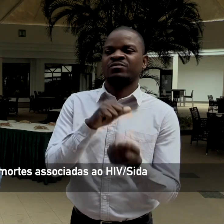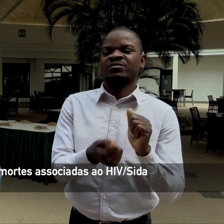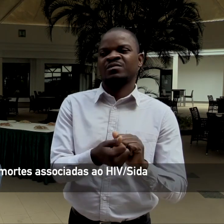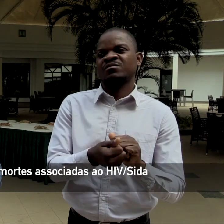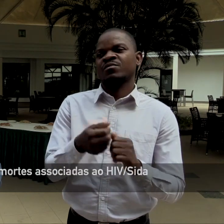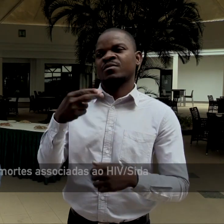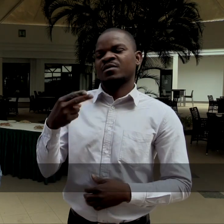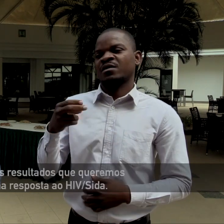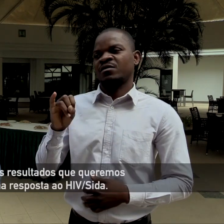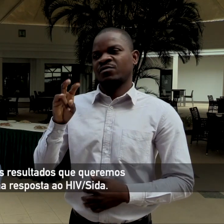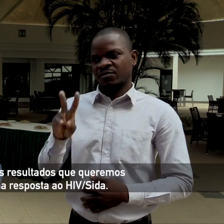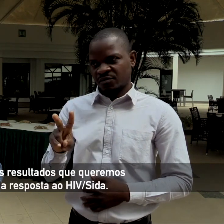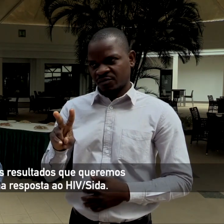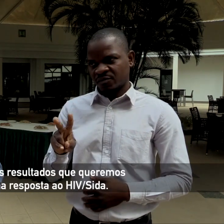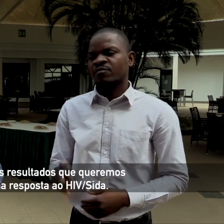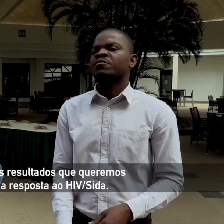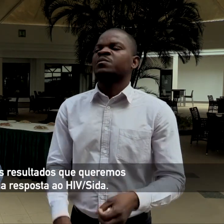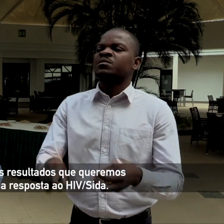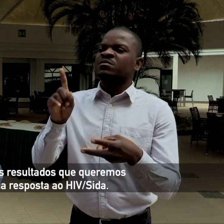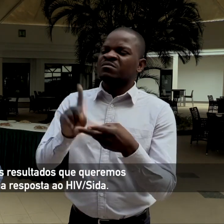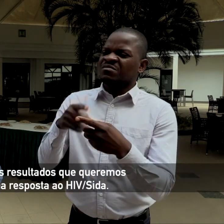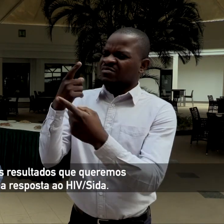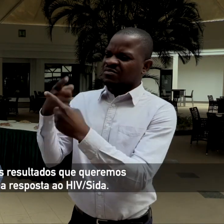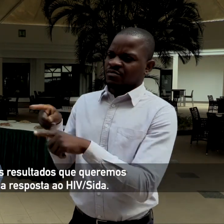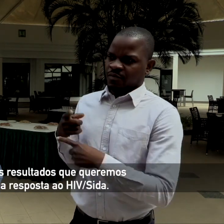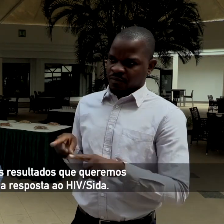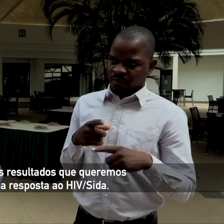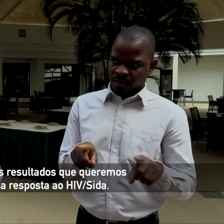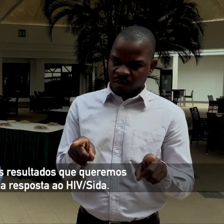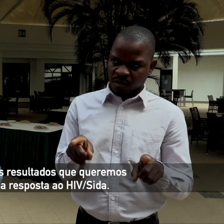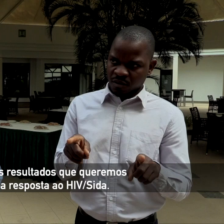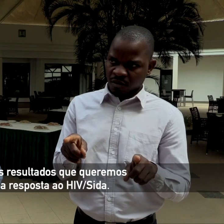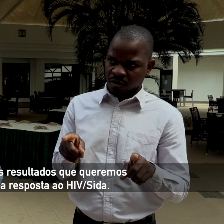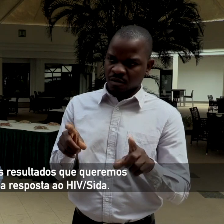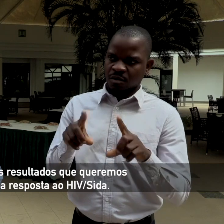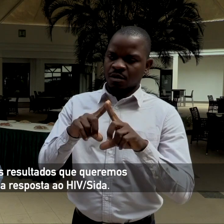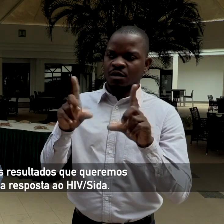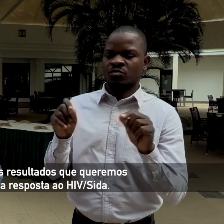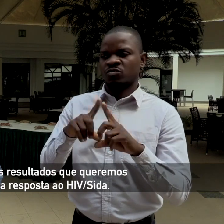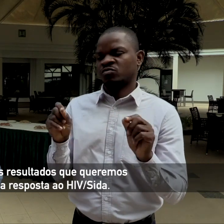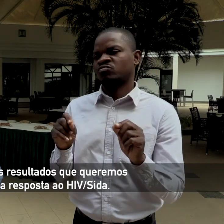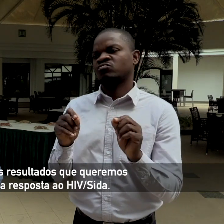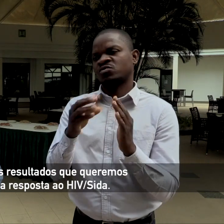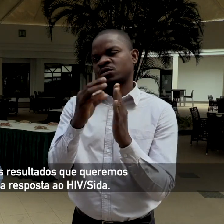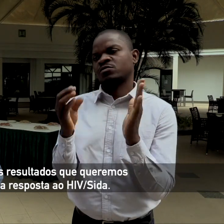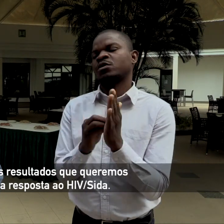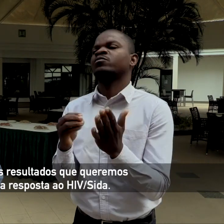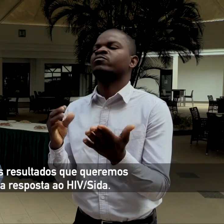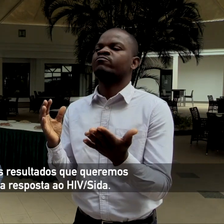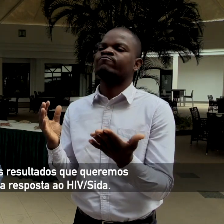HIV-Sida e várias outras ou vários outros resultados que queremos